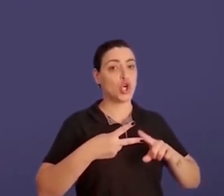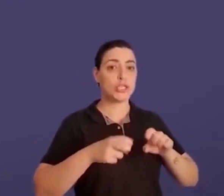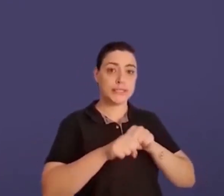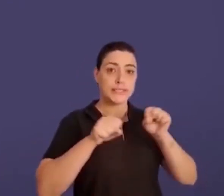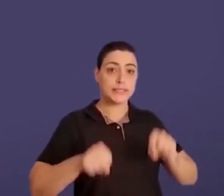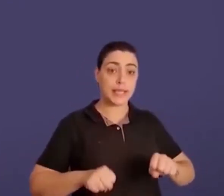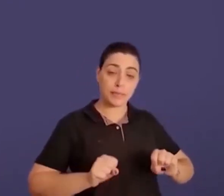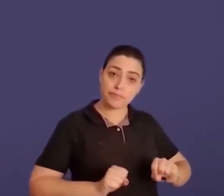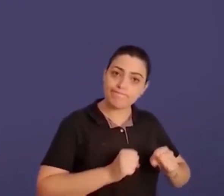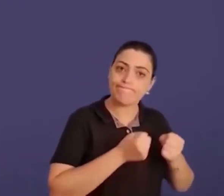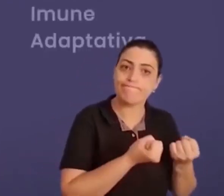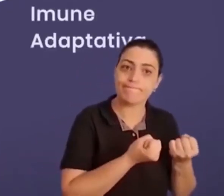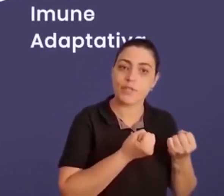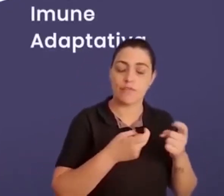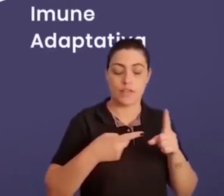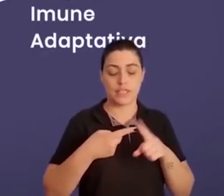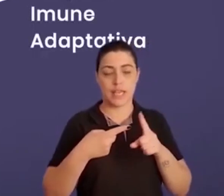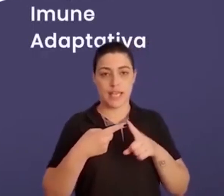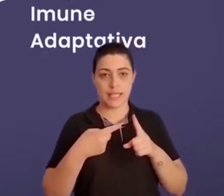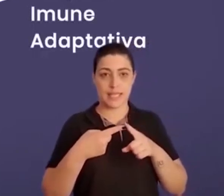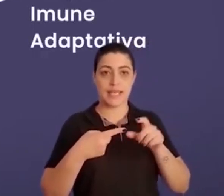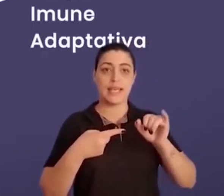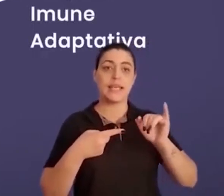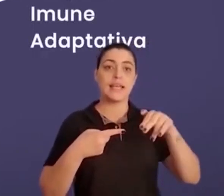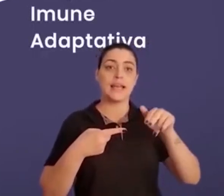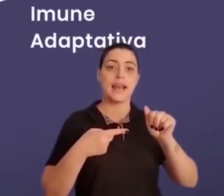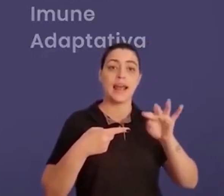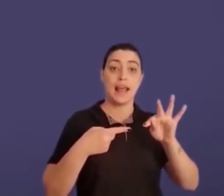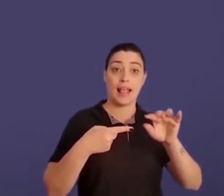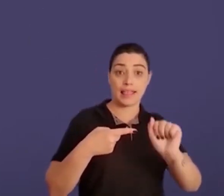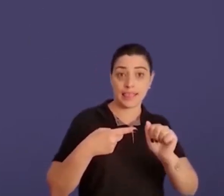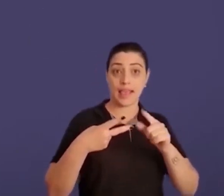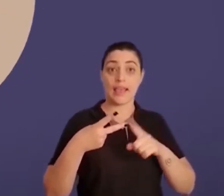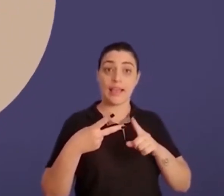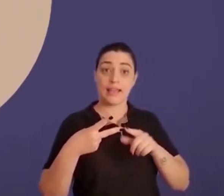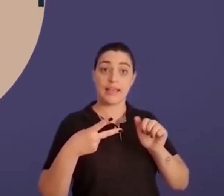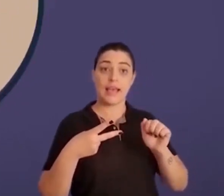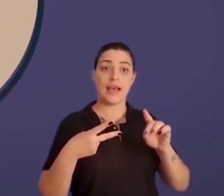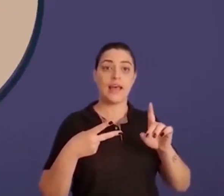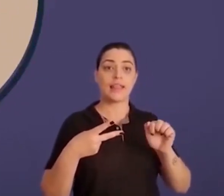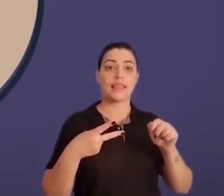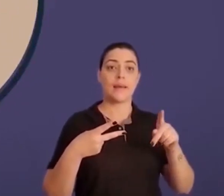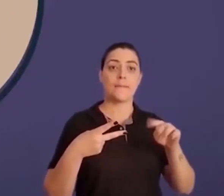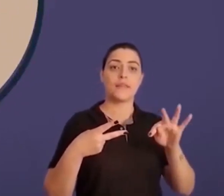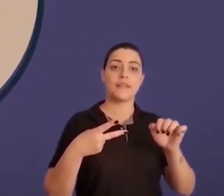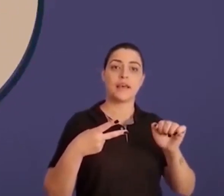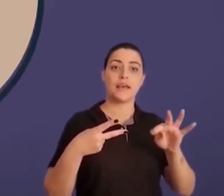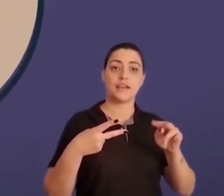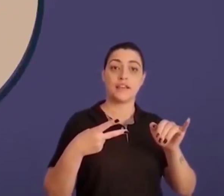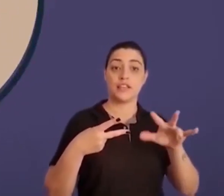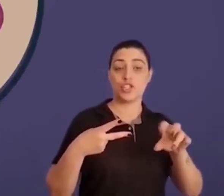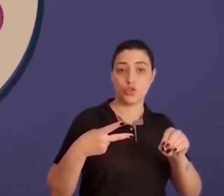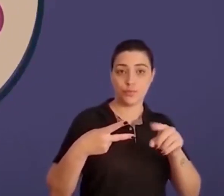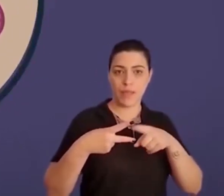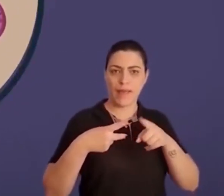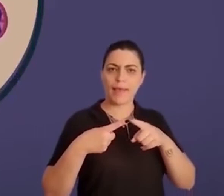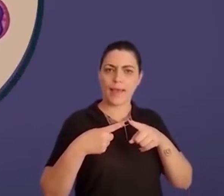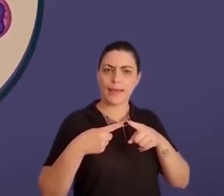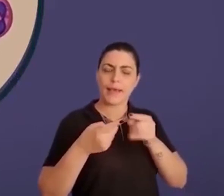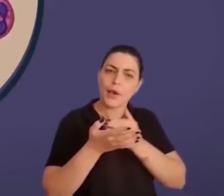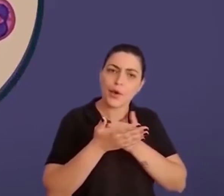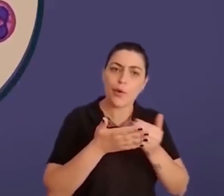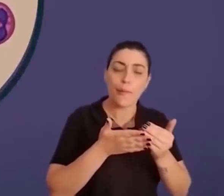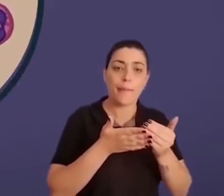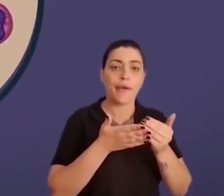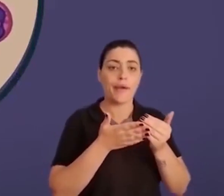a resposta imune inata e a resposta imune adaptativa. A inata é a nossa primeira linha de defesa. Age em poucas